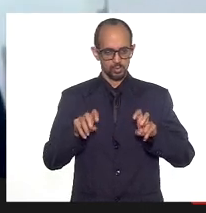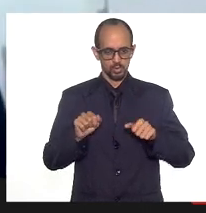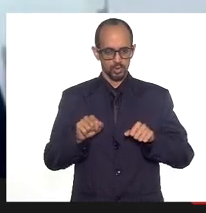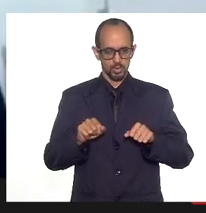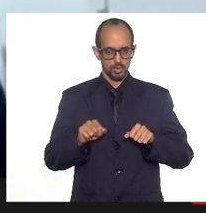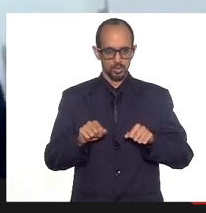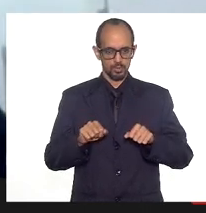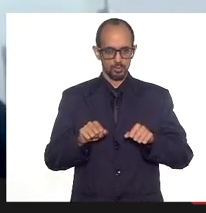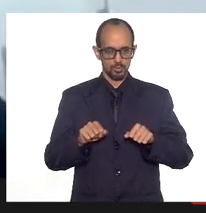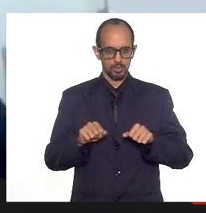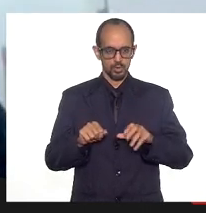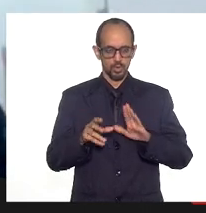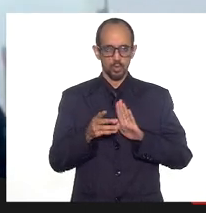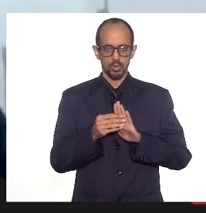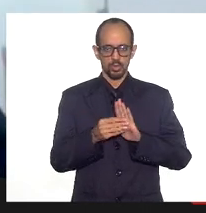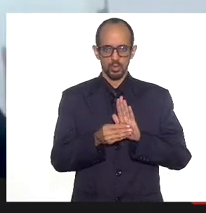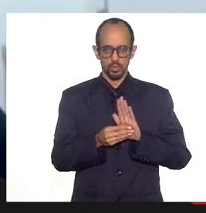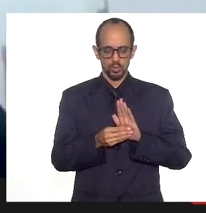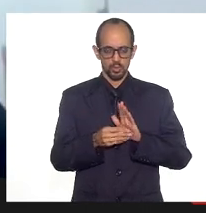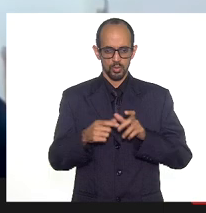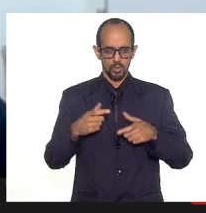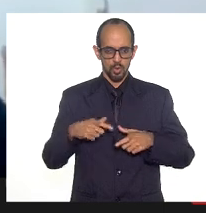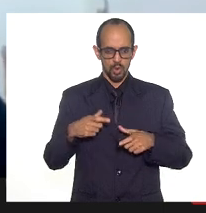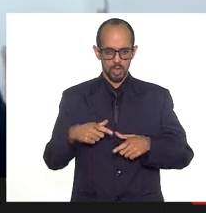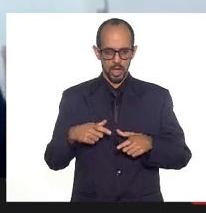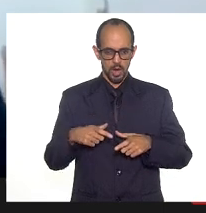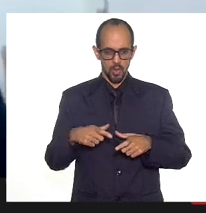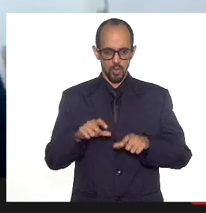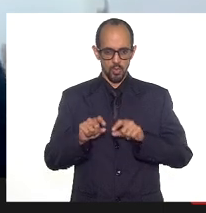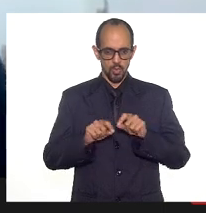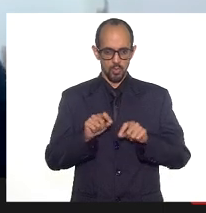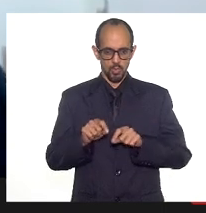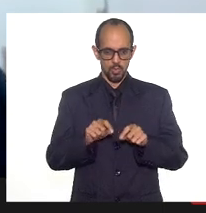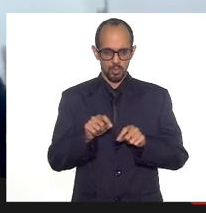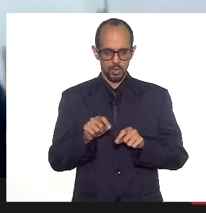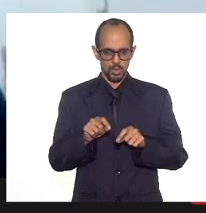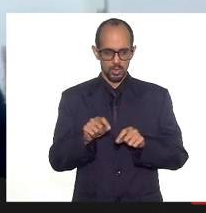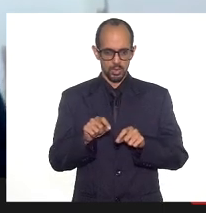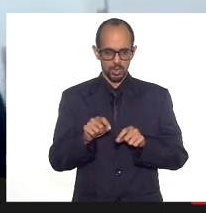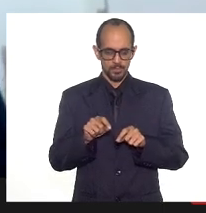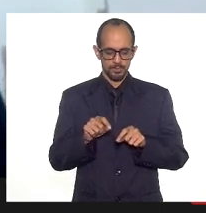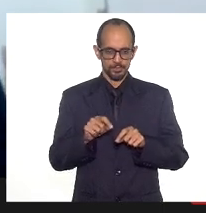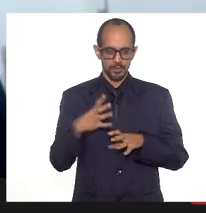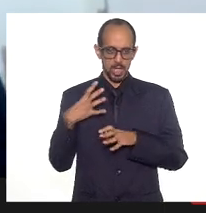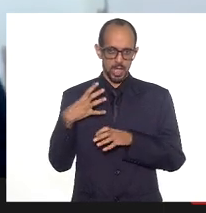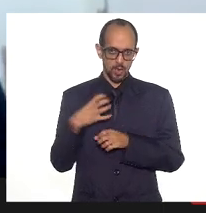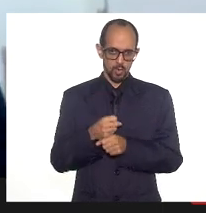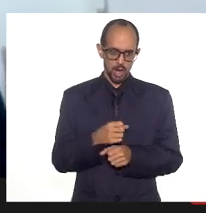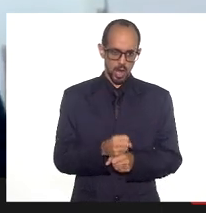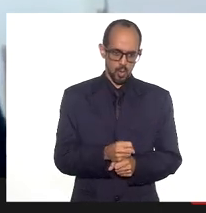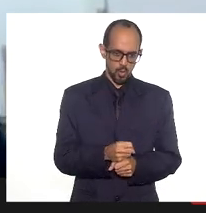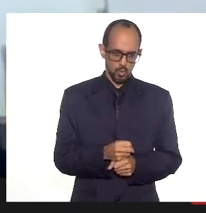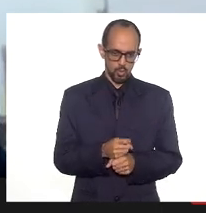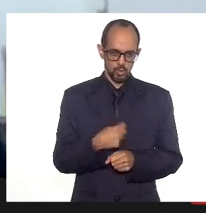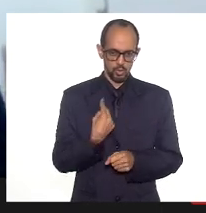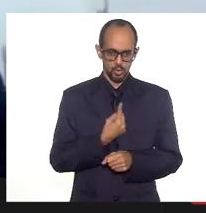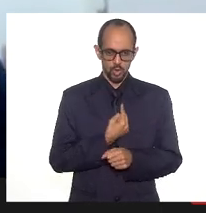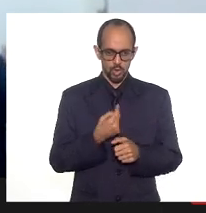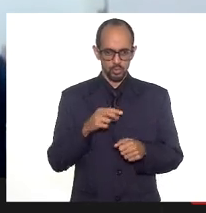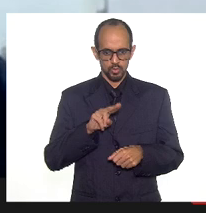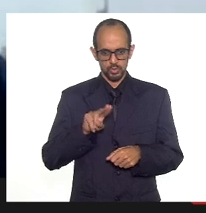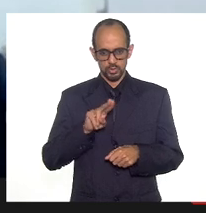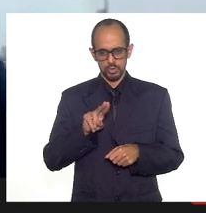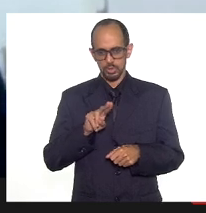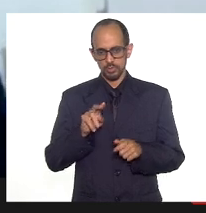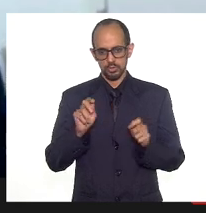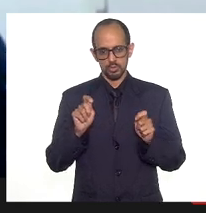local, porque a métrica que a ANP utiliza para cálculo, o Brasil nem tem capacidade de fazer 100%